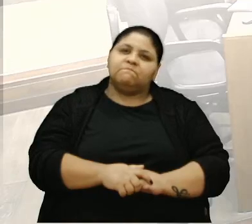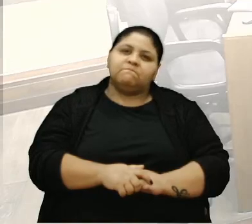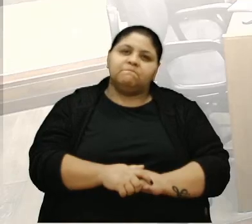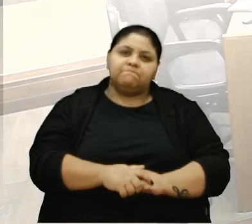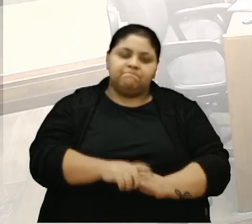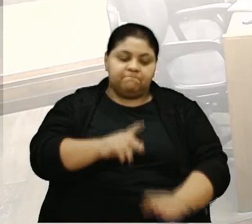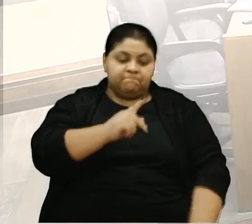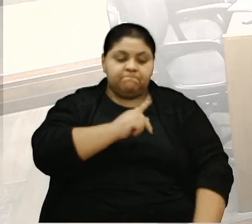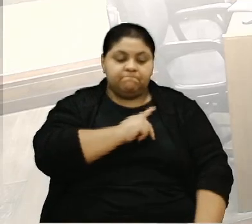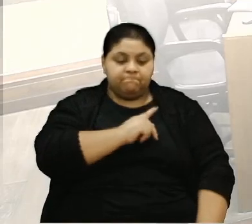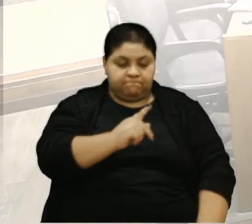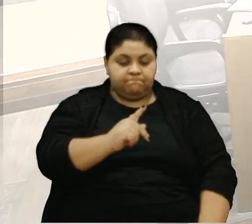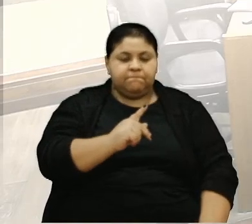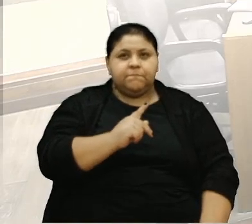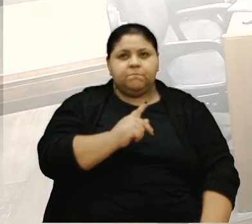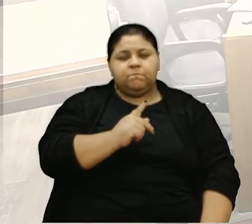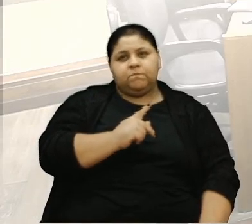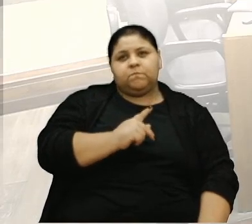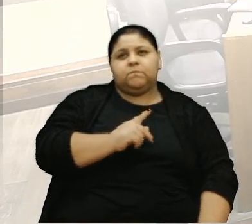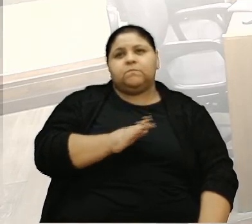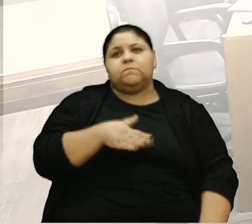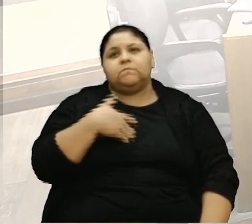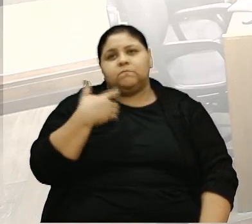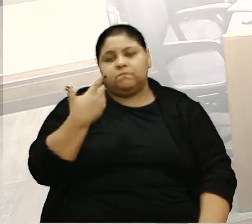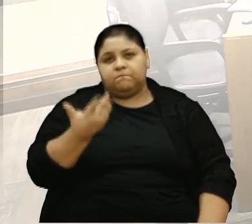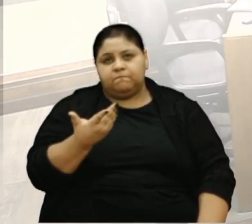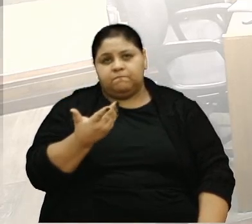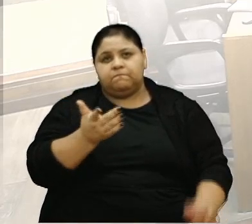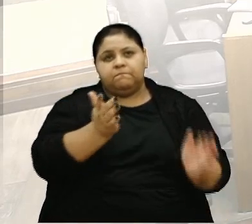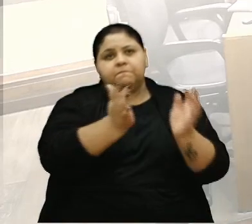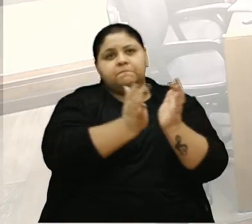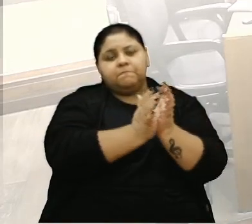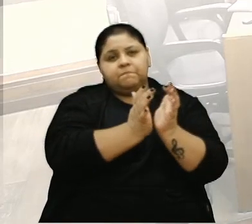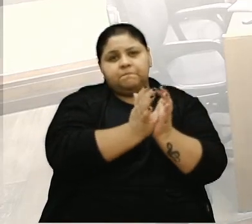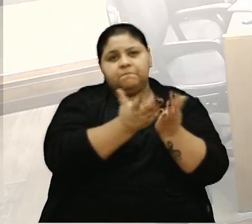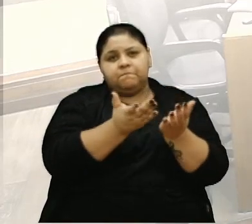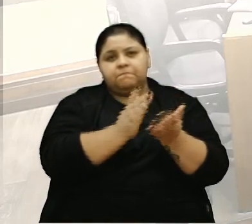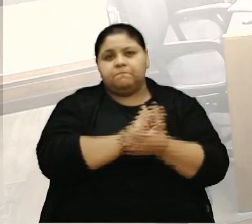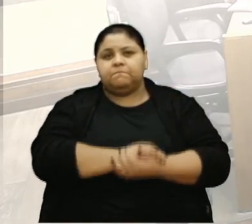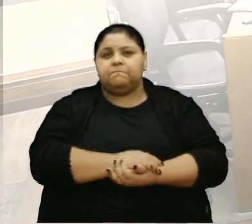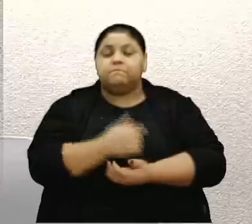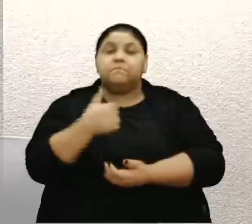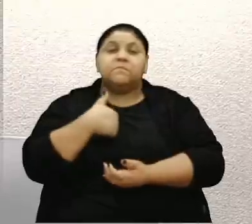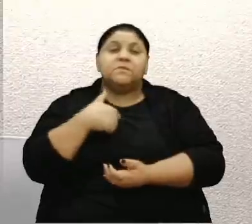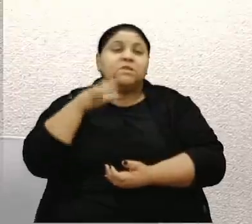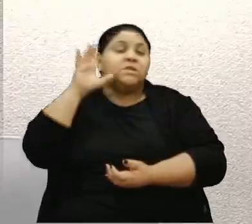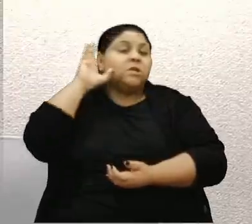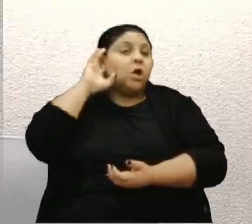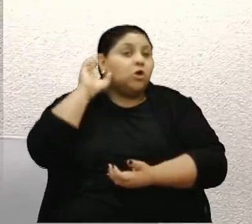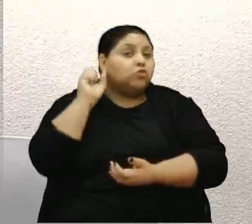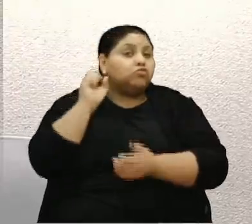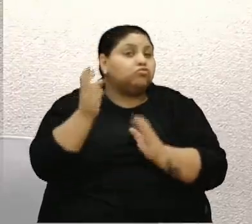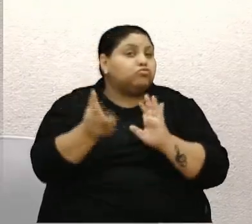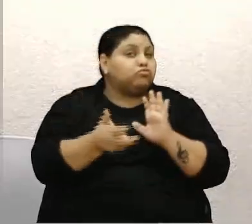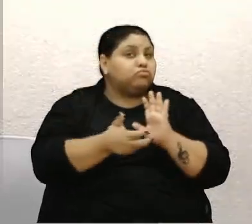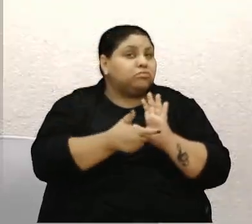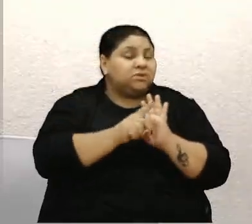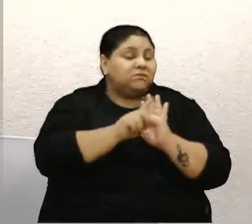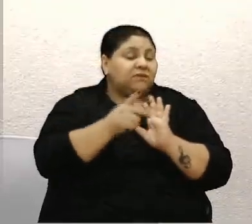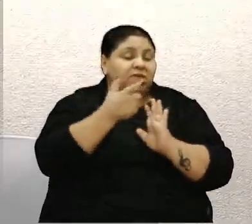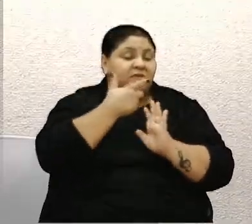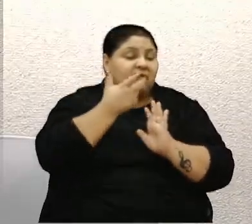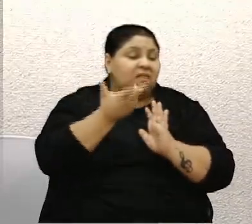Senhora presidente, queridos colegas, eu escutei atentamente, nem ia me manifestar,